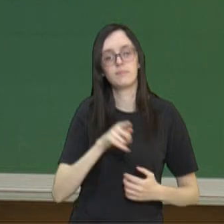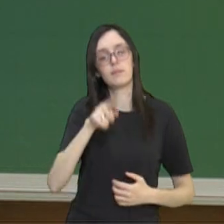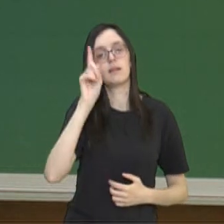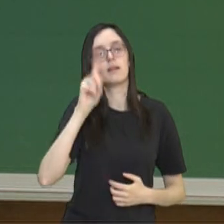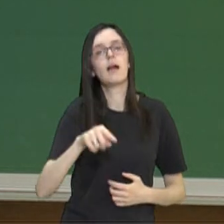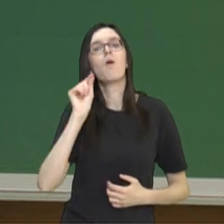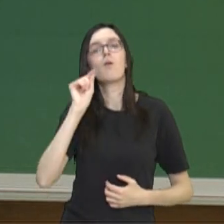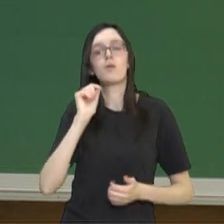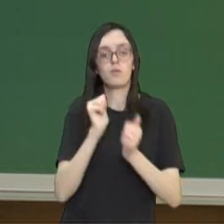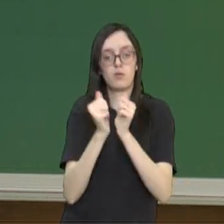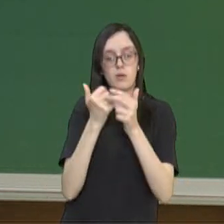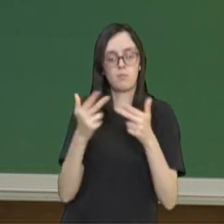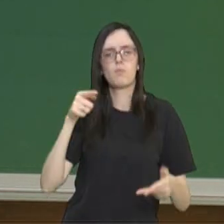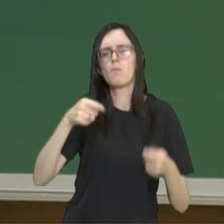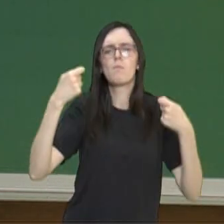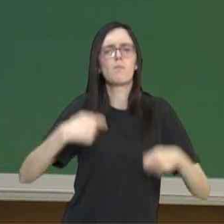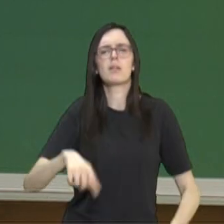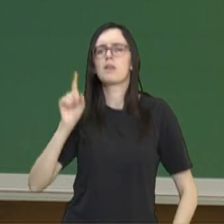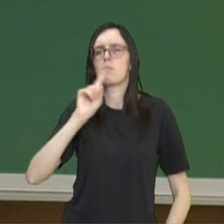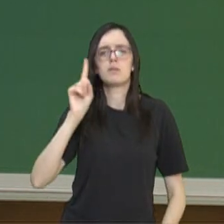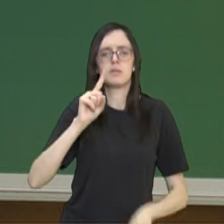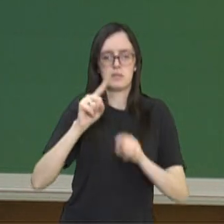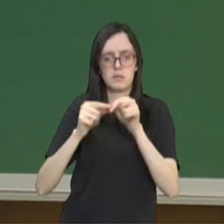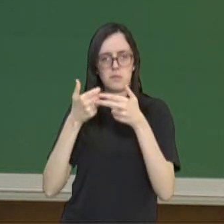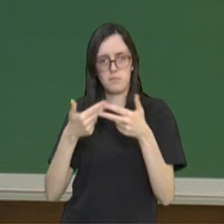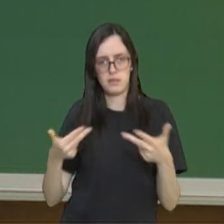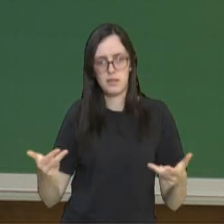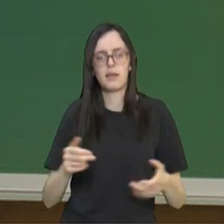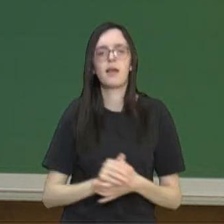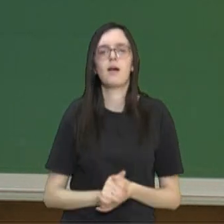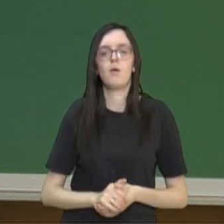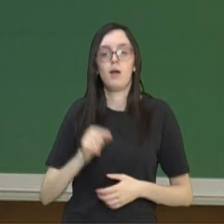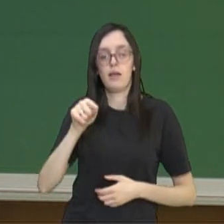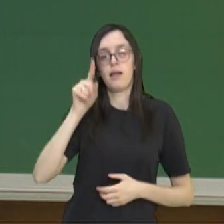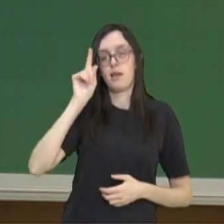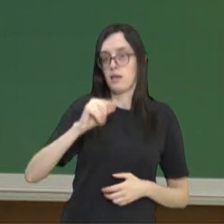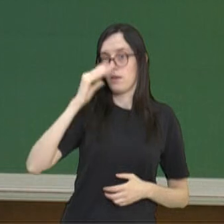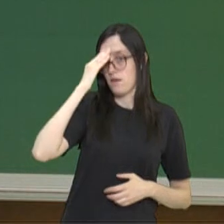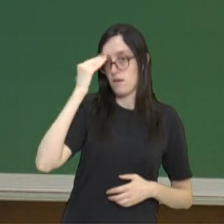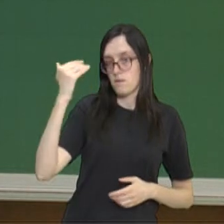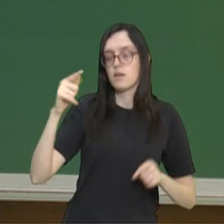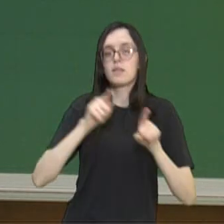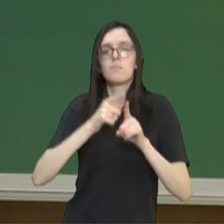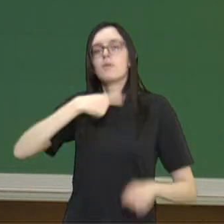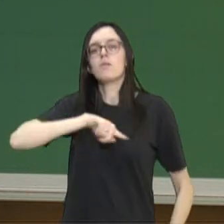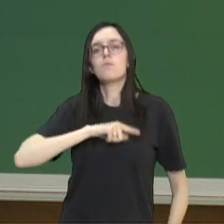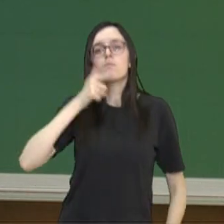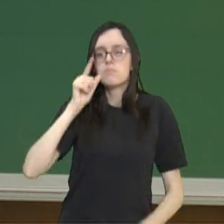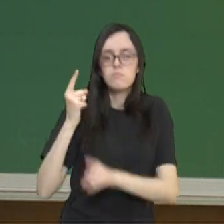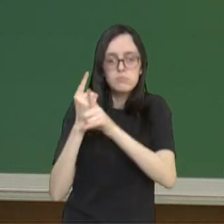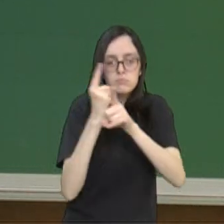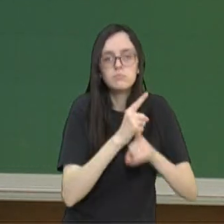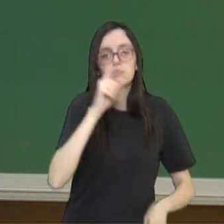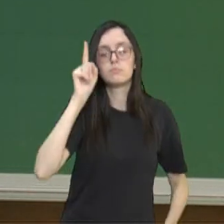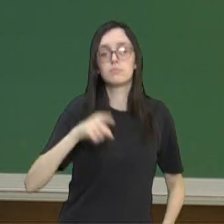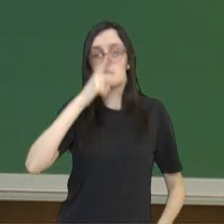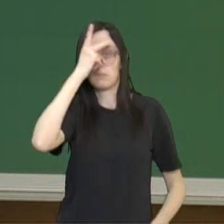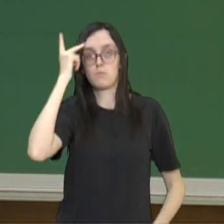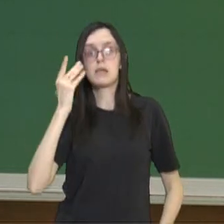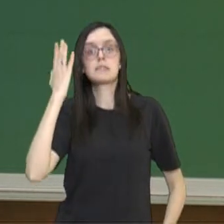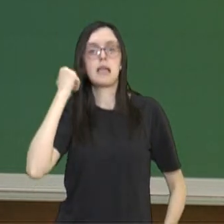é tudo cronometrado e aí a gente vai adaptando, né, conforme a situação, o